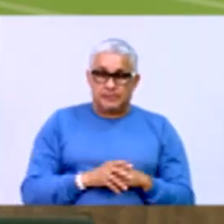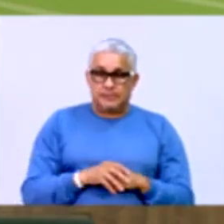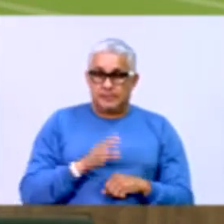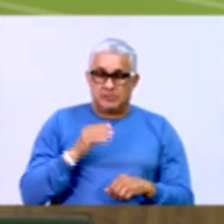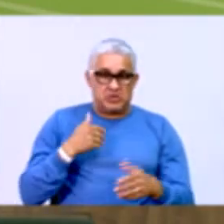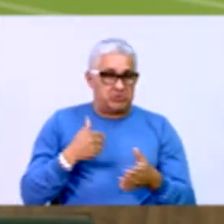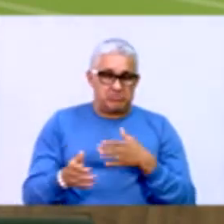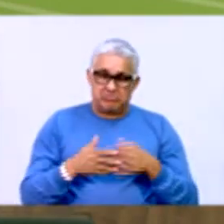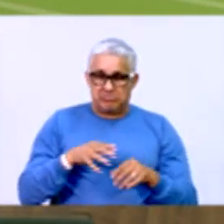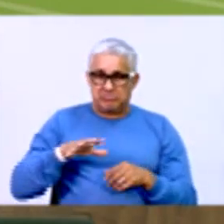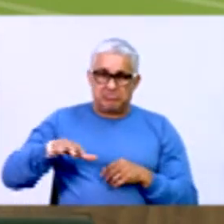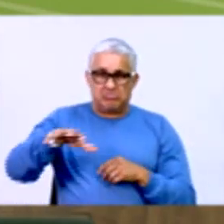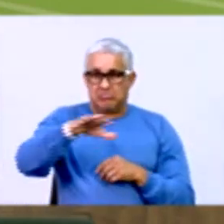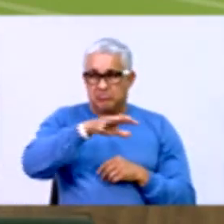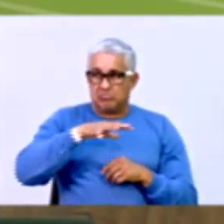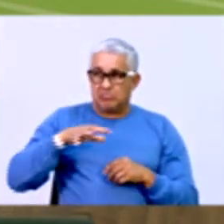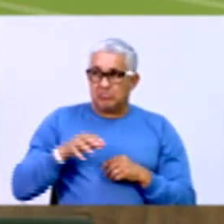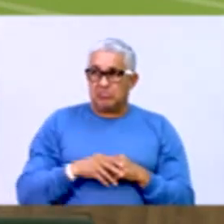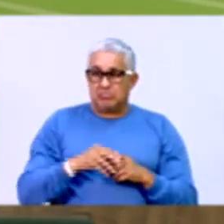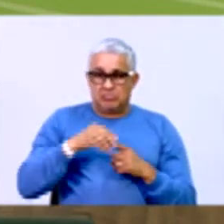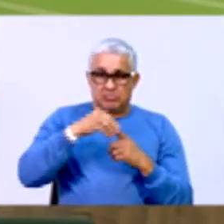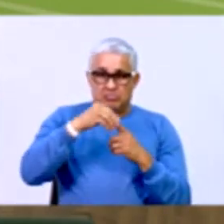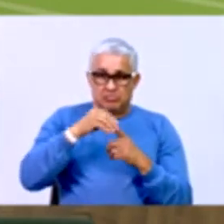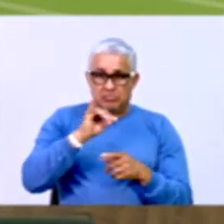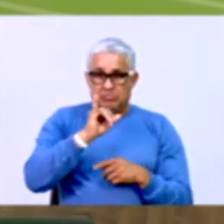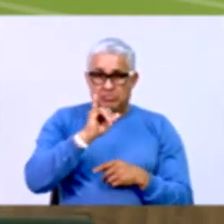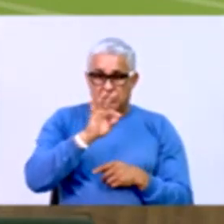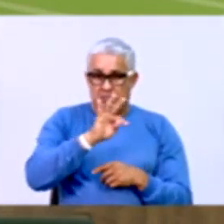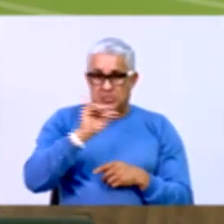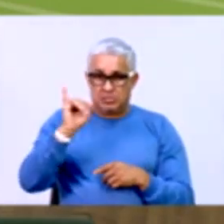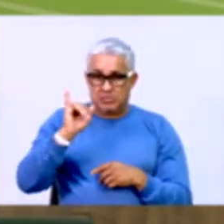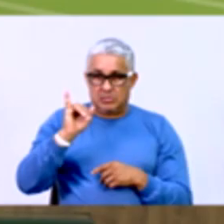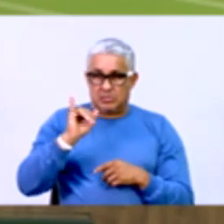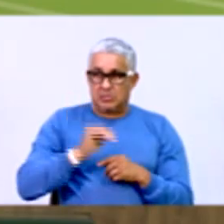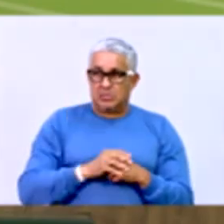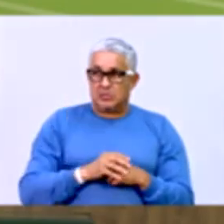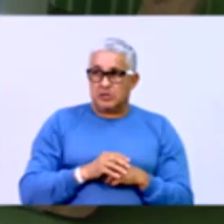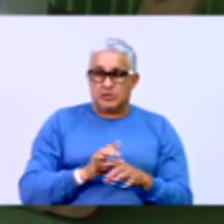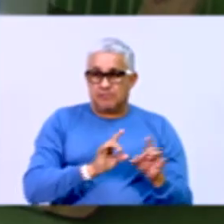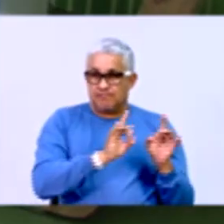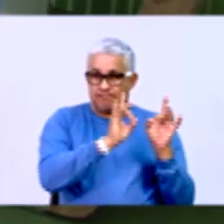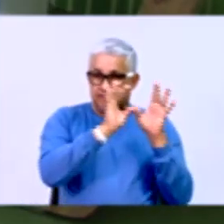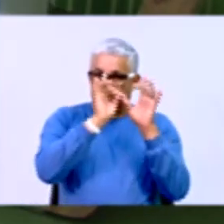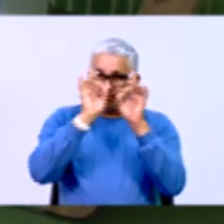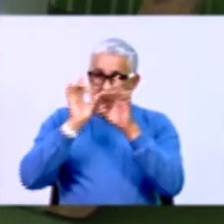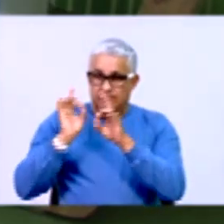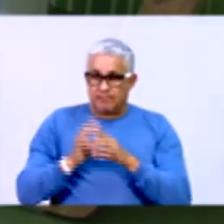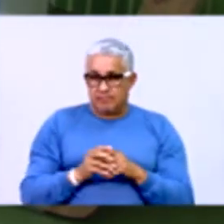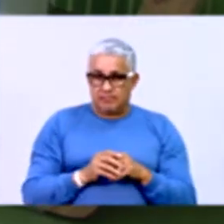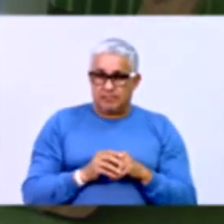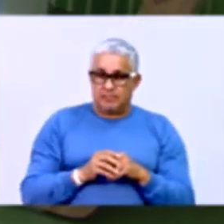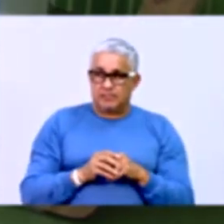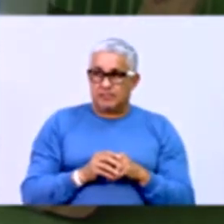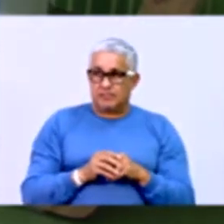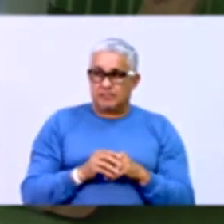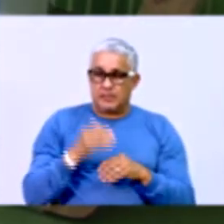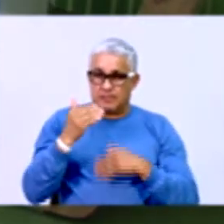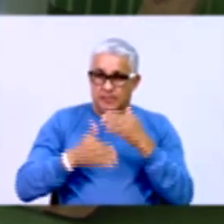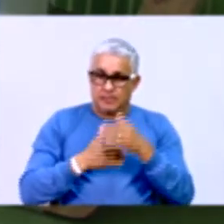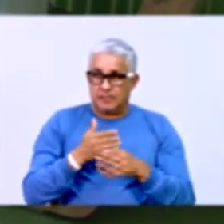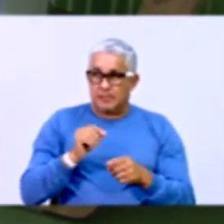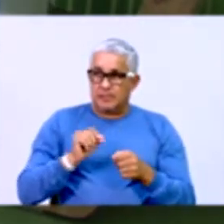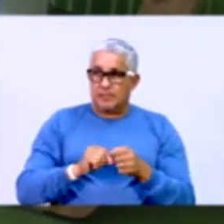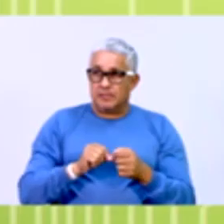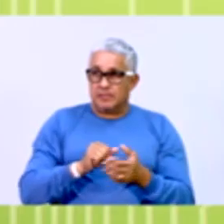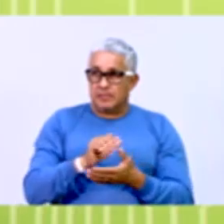área, qual for a área, principalmente na área de TI, bem especializados no processo que eles executam, né, professor? Muito